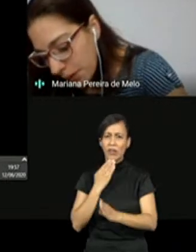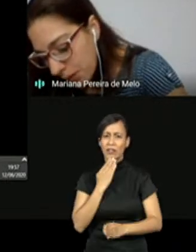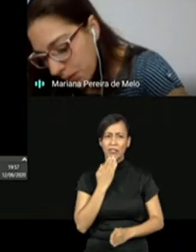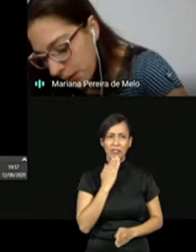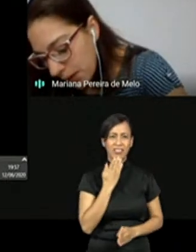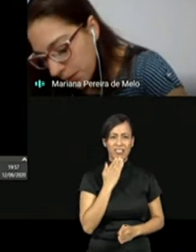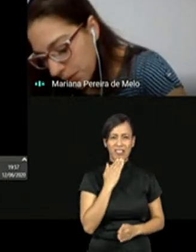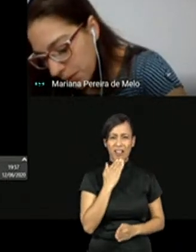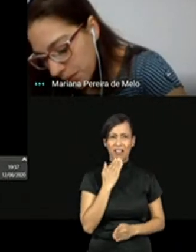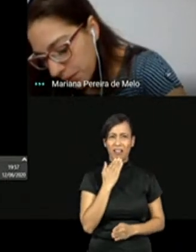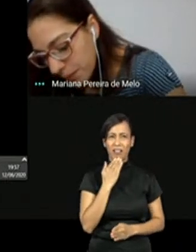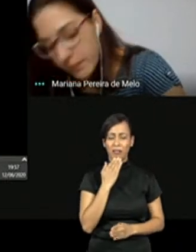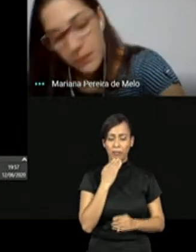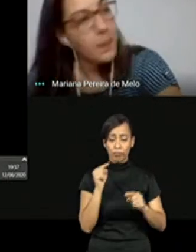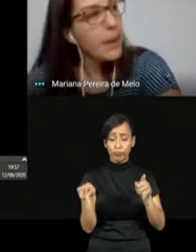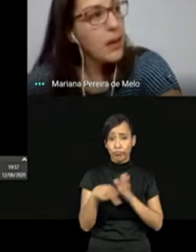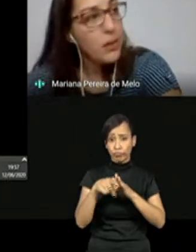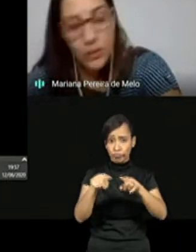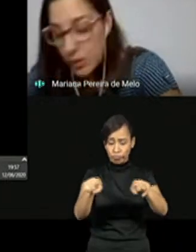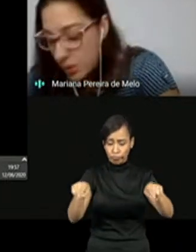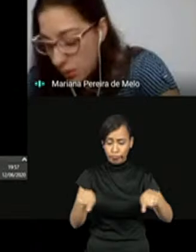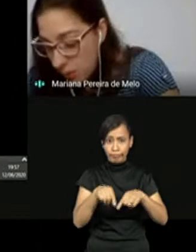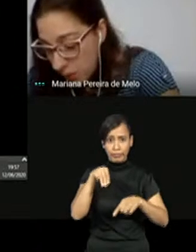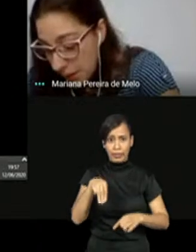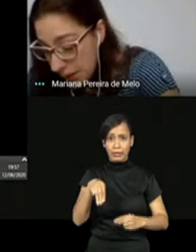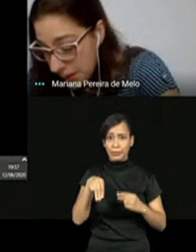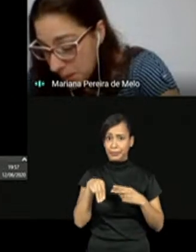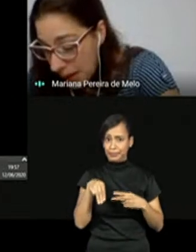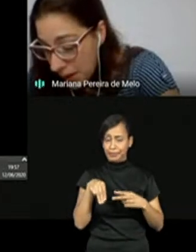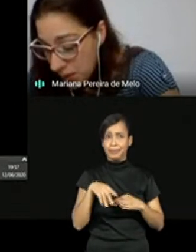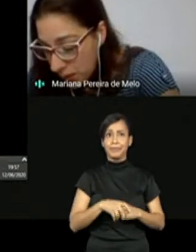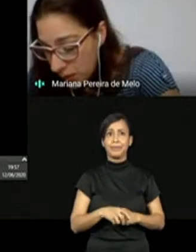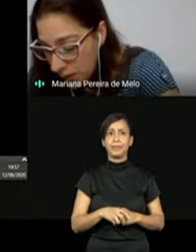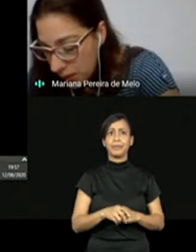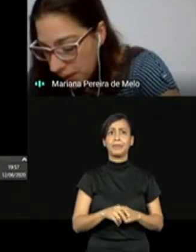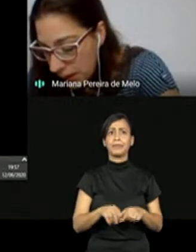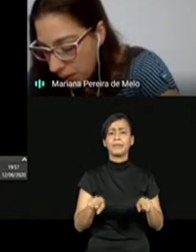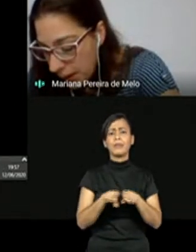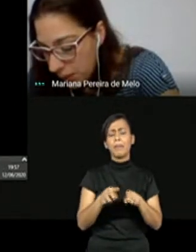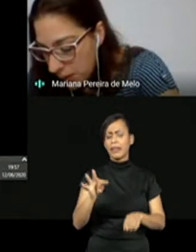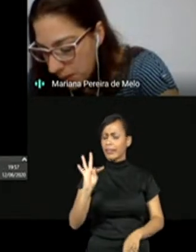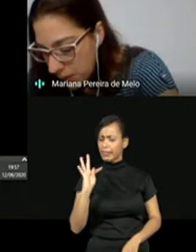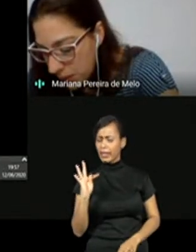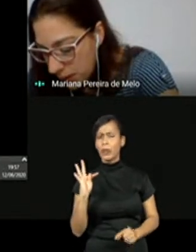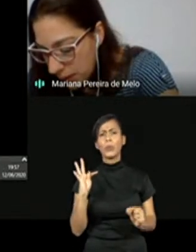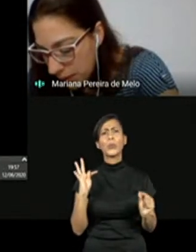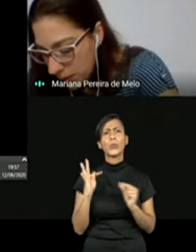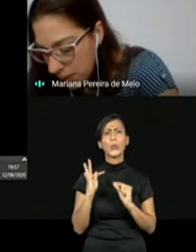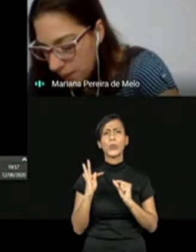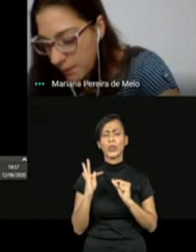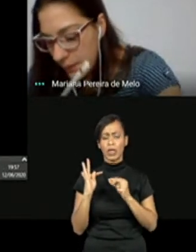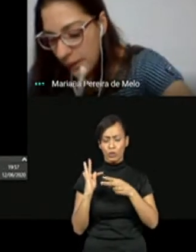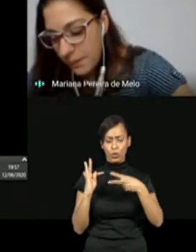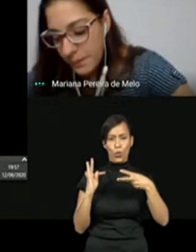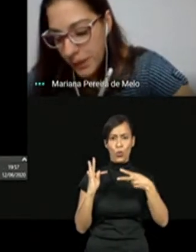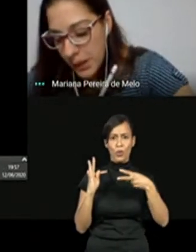por metro quadrado. E o nosso espaço, nosso intervalo é 2 metros quadrados.